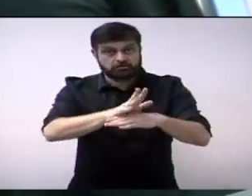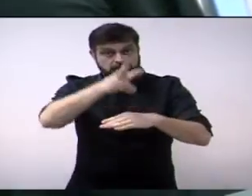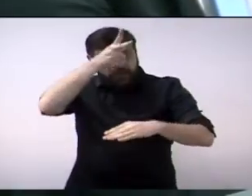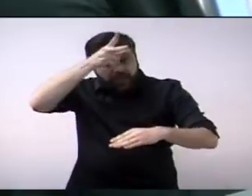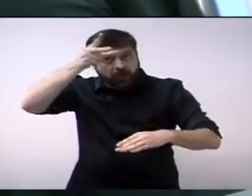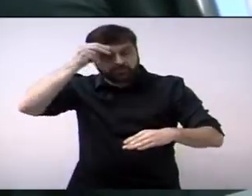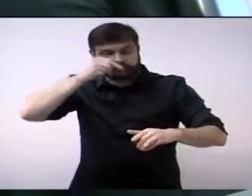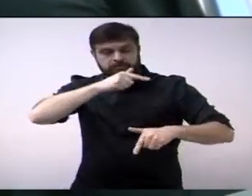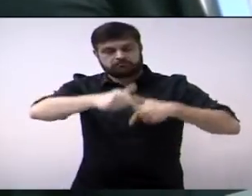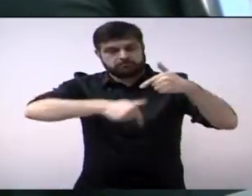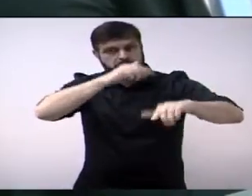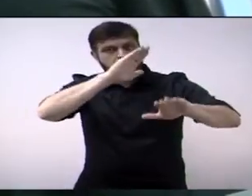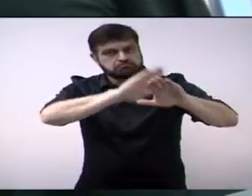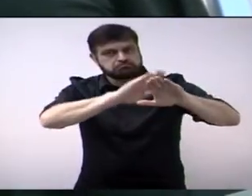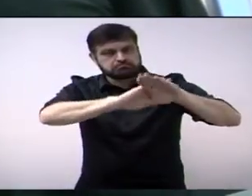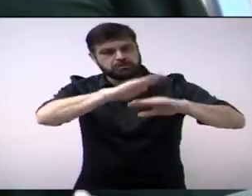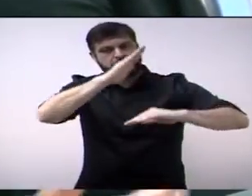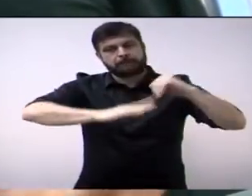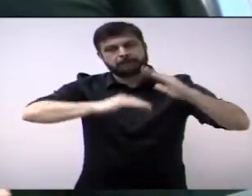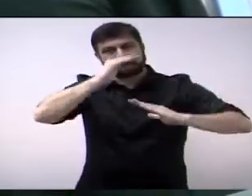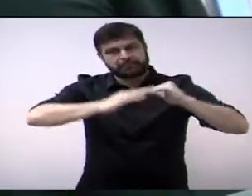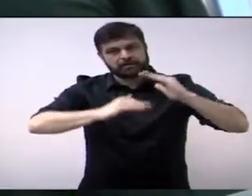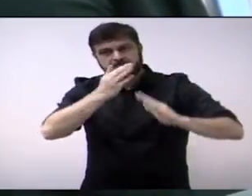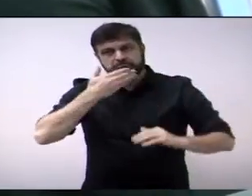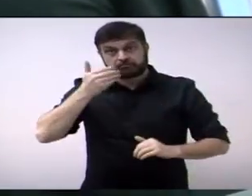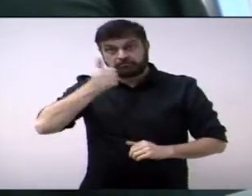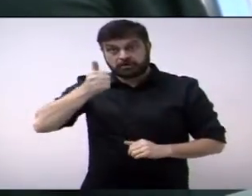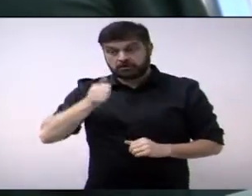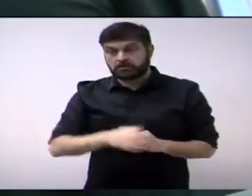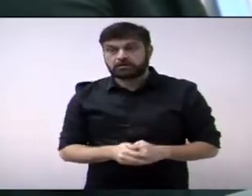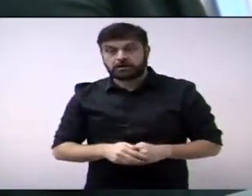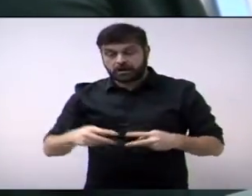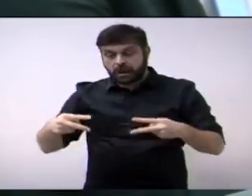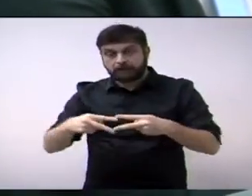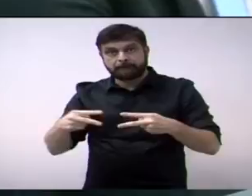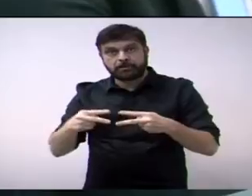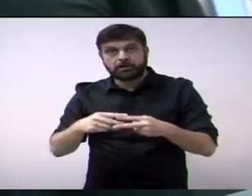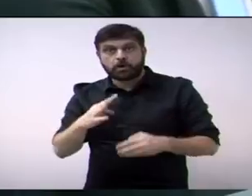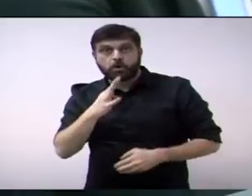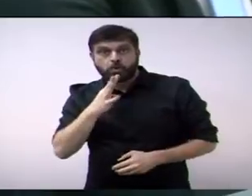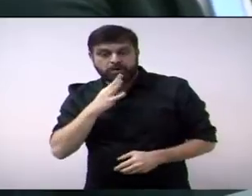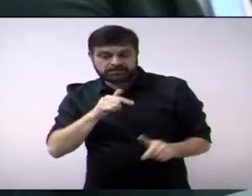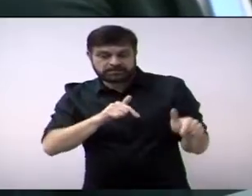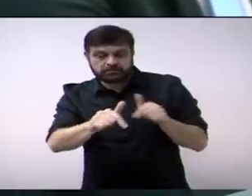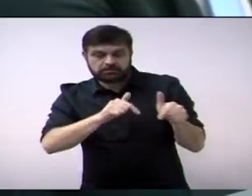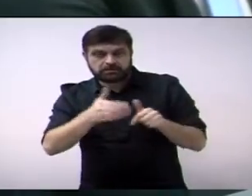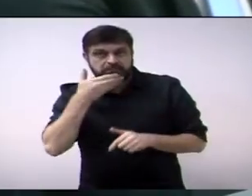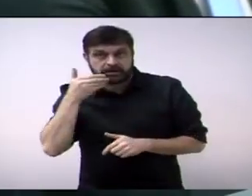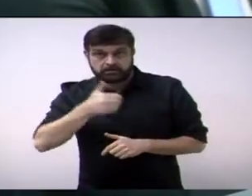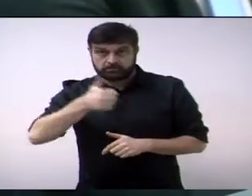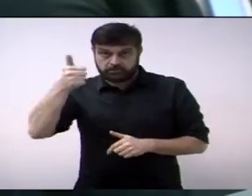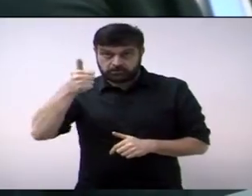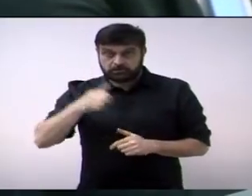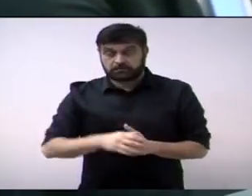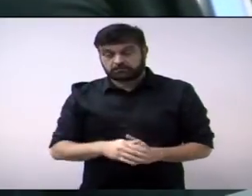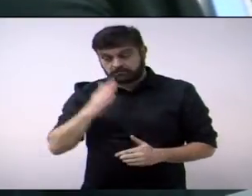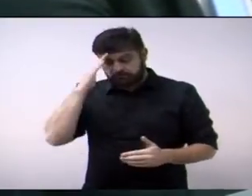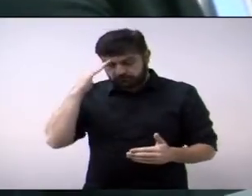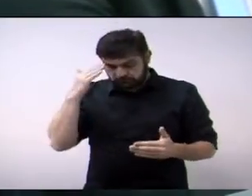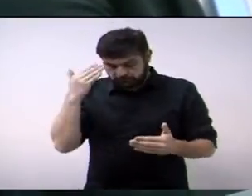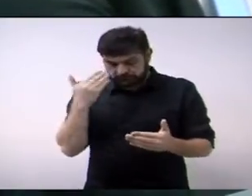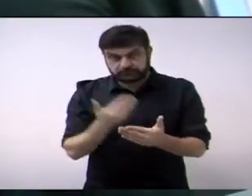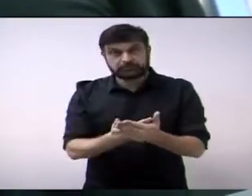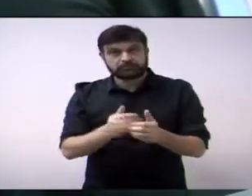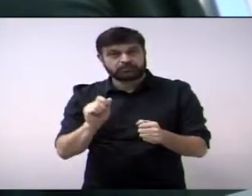não apenas ele, mas a toda a cidade acompanhar um pouquinho melhor o trabalho, porque eu tenho certeza que muito está